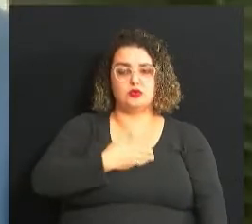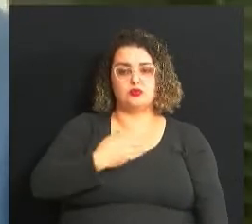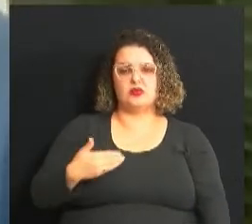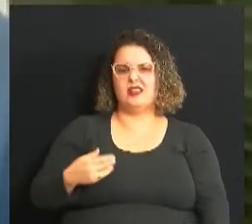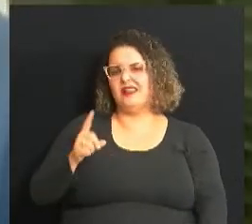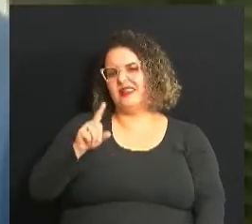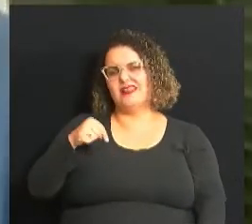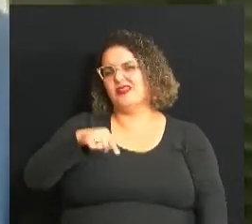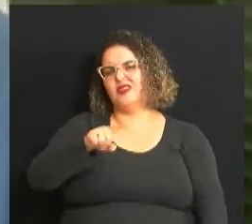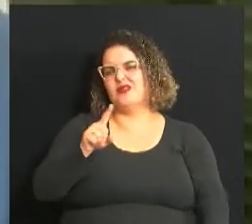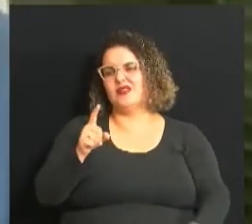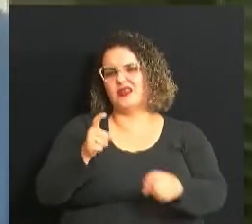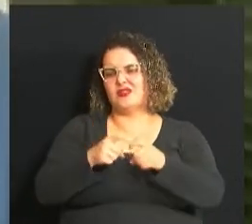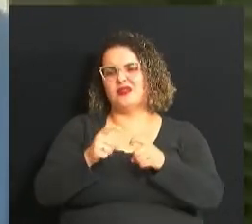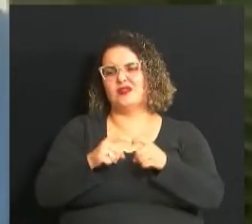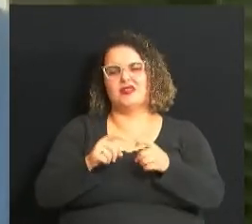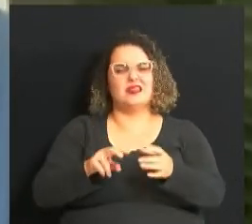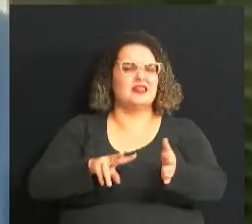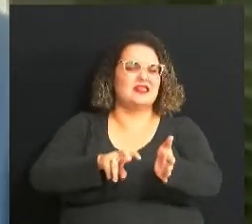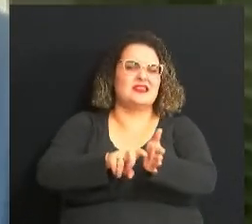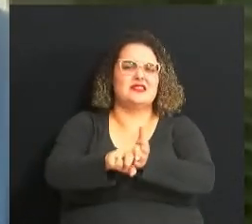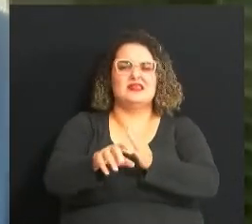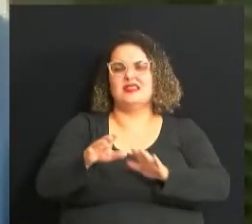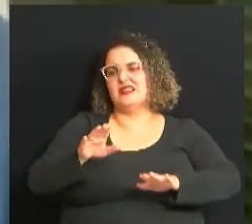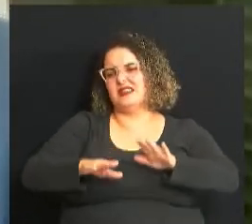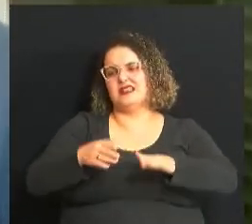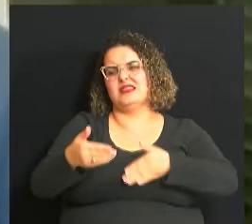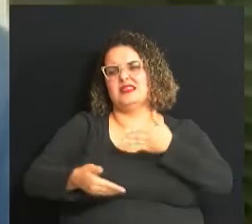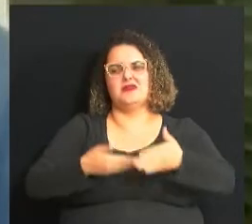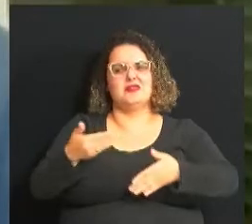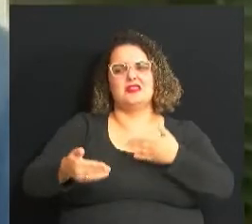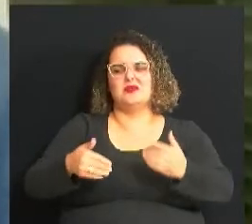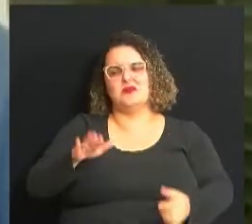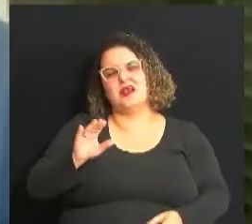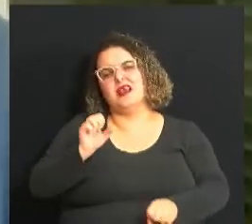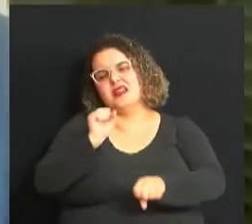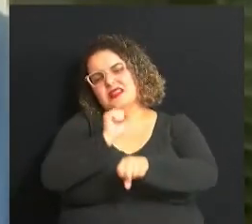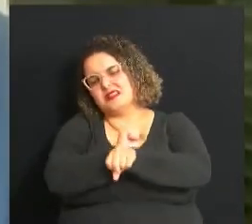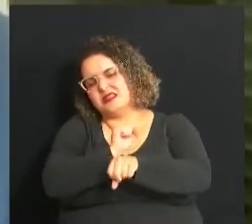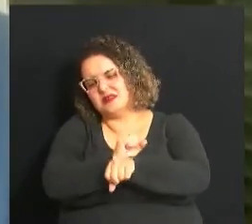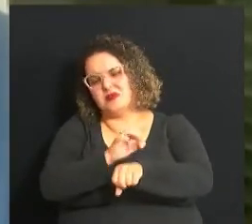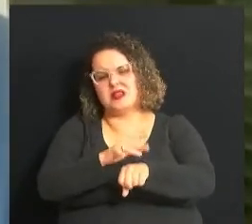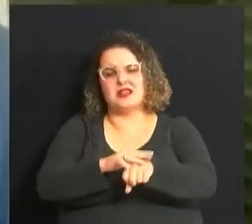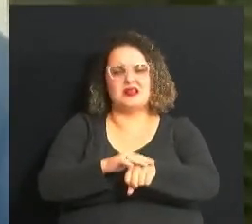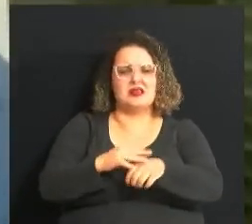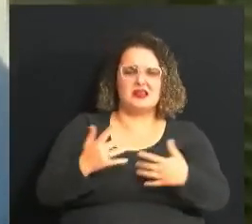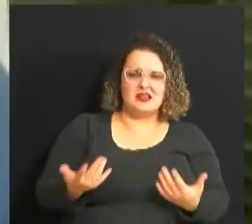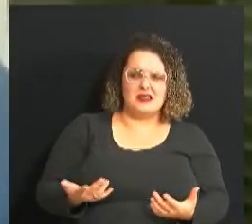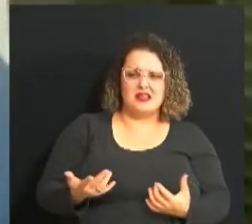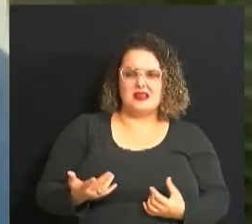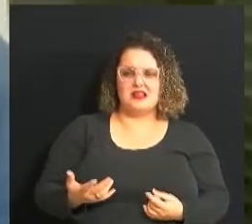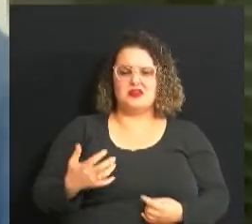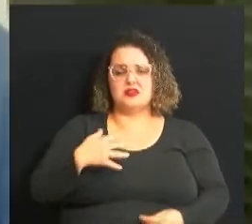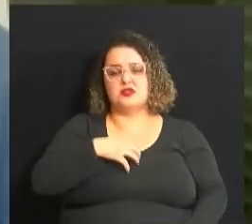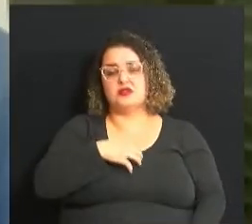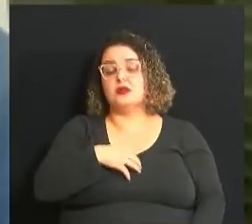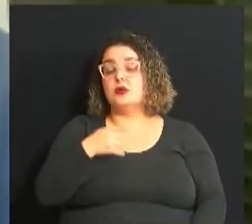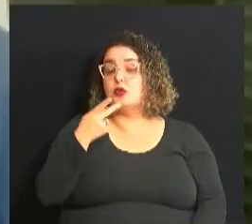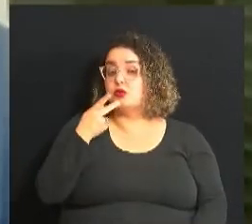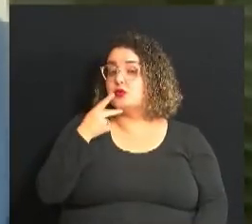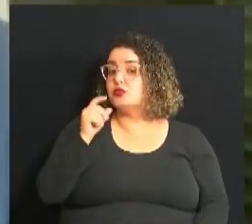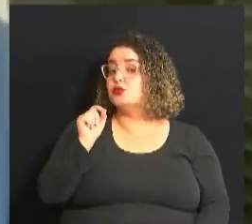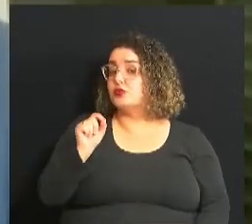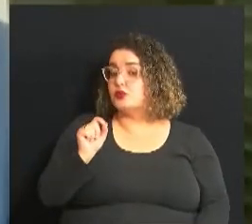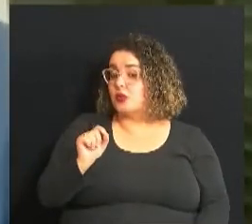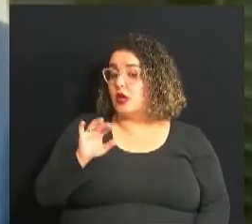faça diagnóstico, você não vai, talvez vai tratar demais, espera ter doença, espera ter sintomas. Eu digo assim, quando